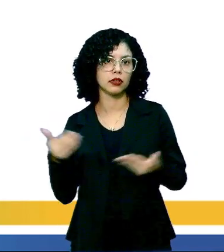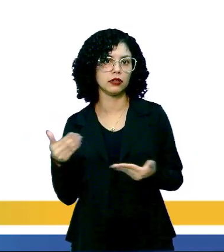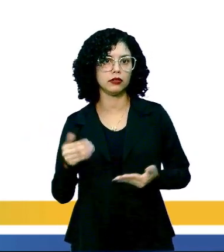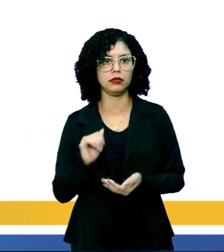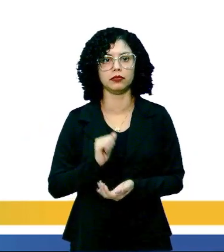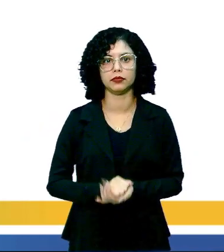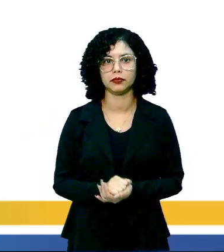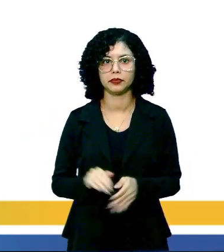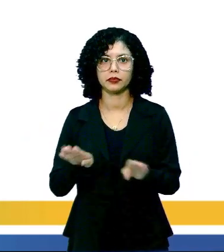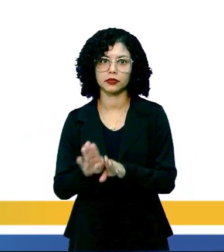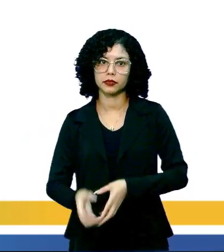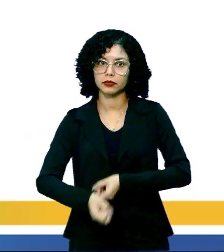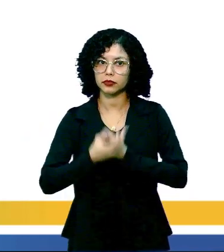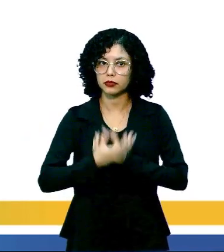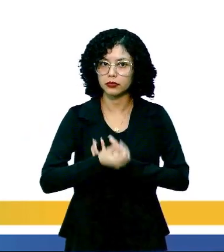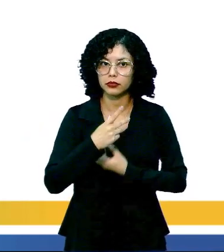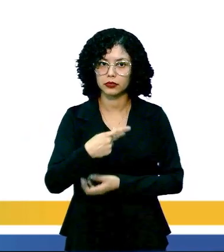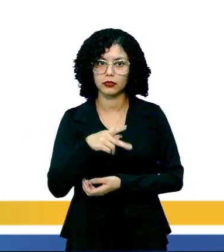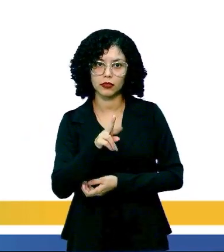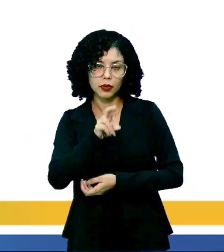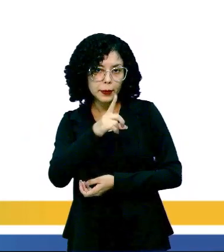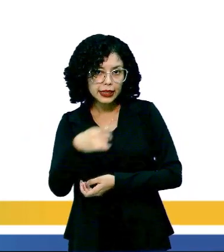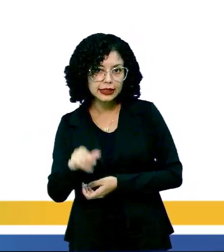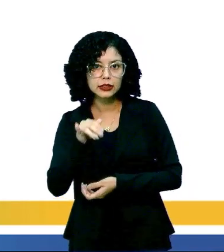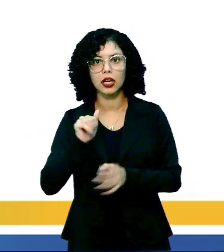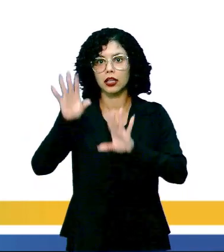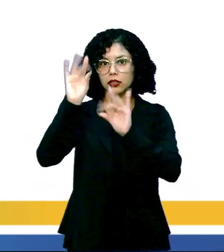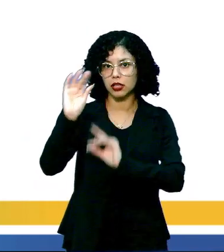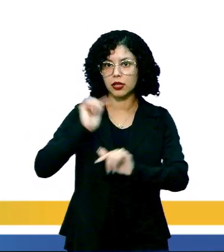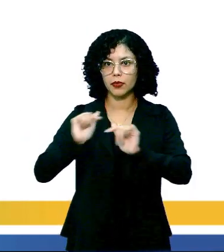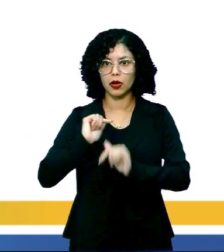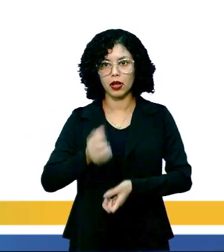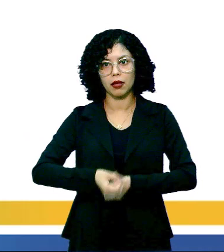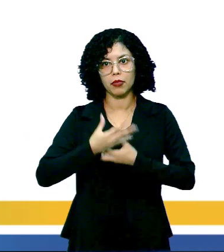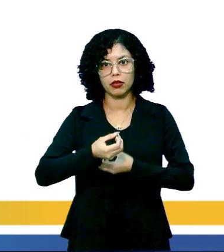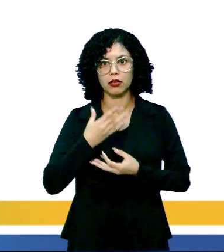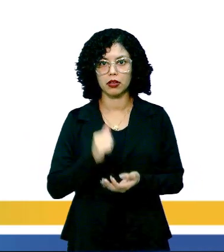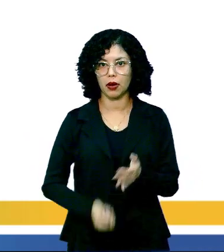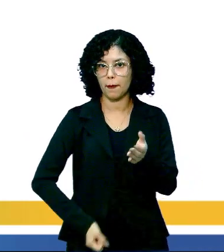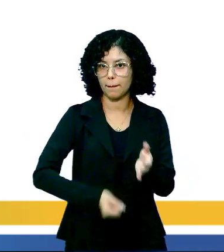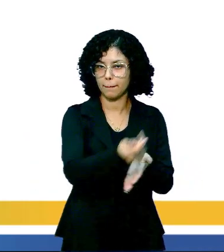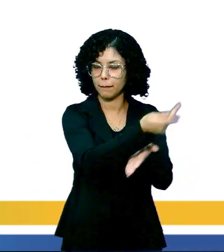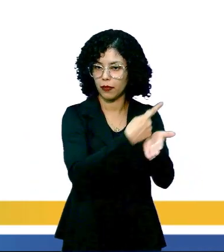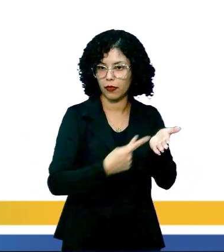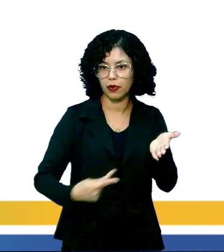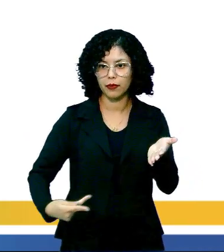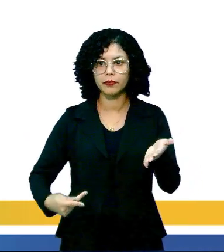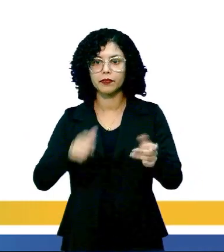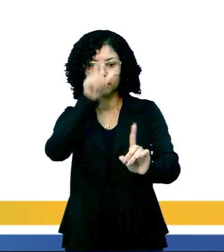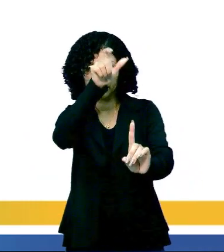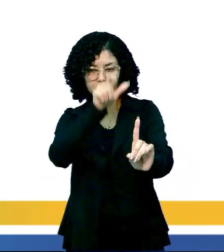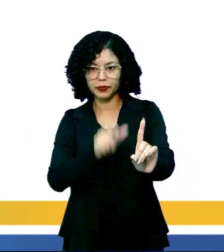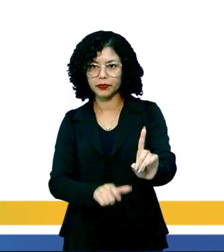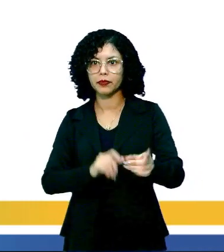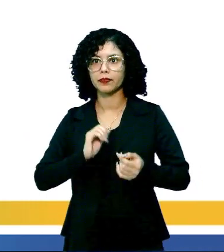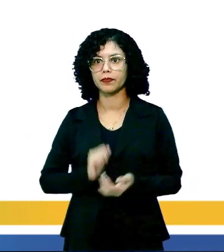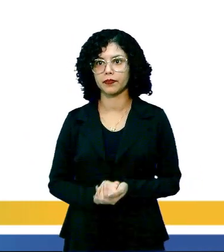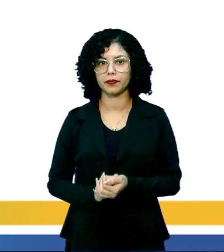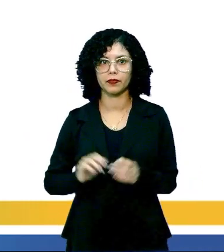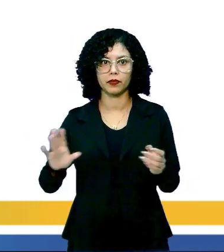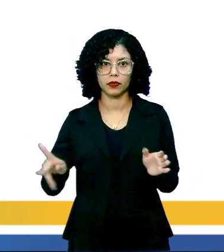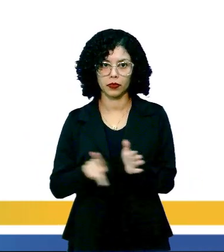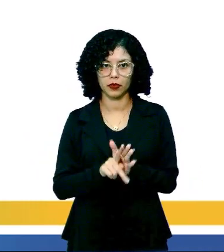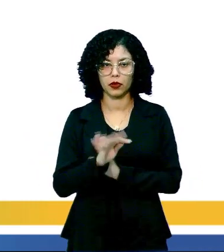Vamos falar agora do poema praxe. Ele é um estilo trabalhado por poetas que divergem dos